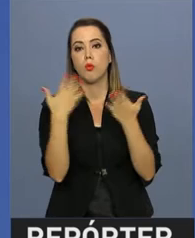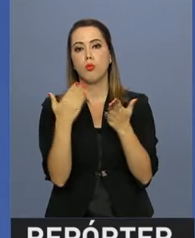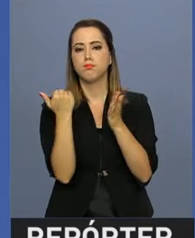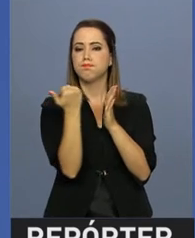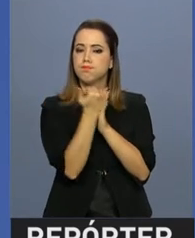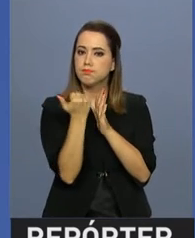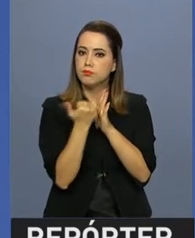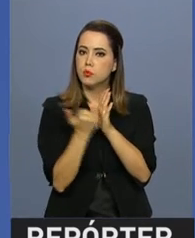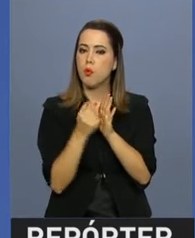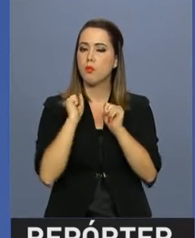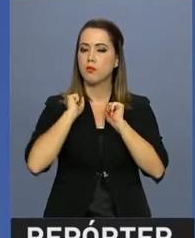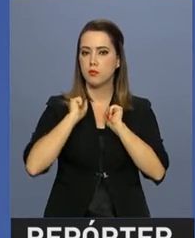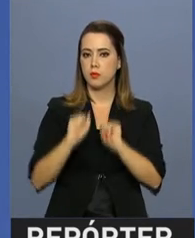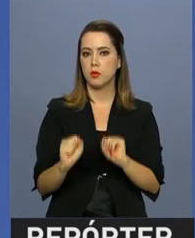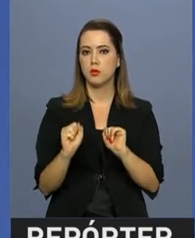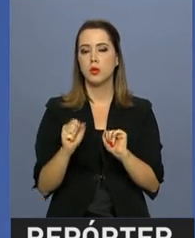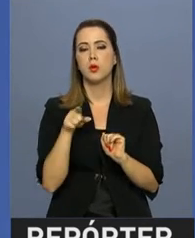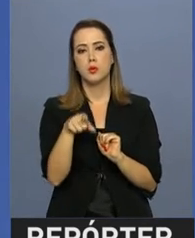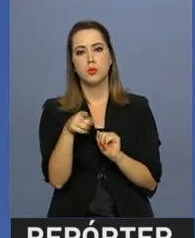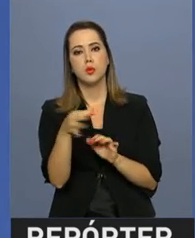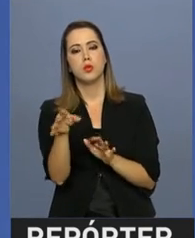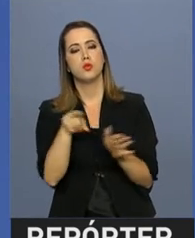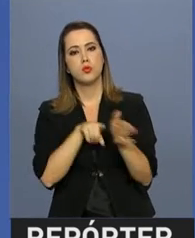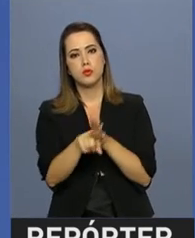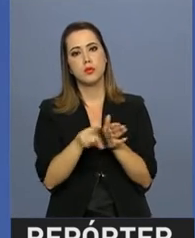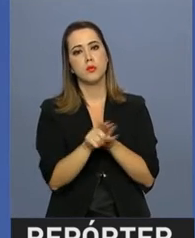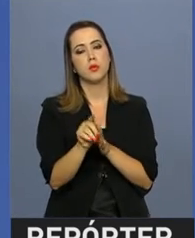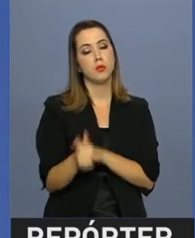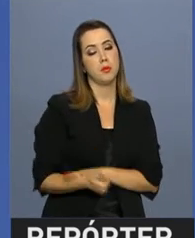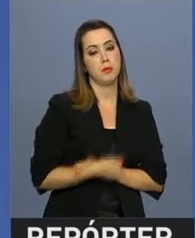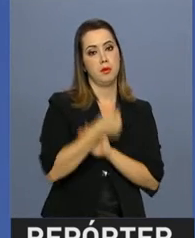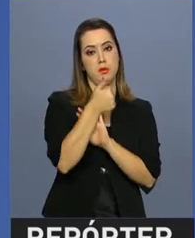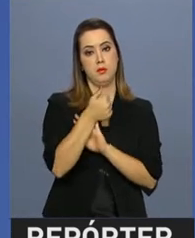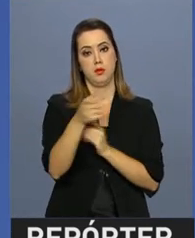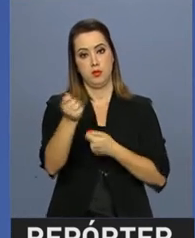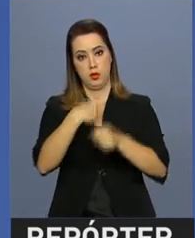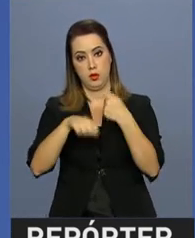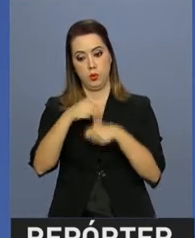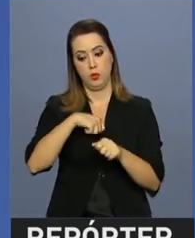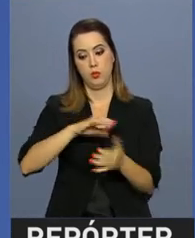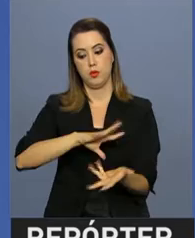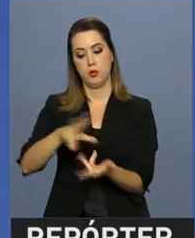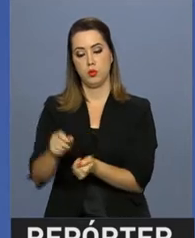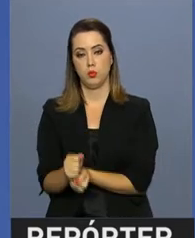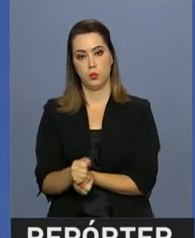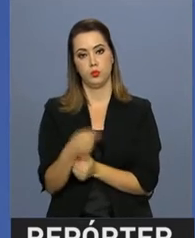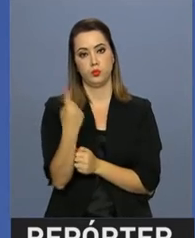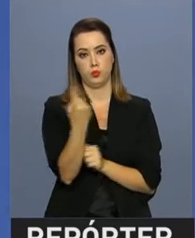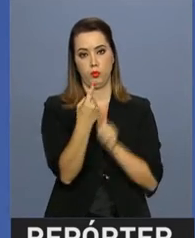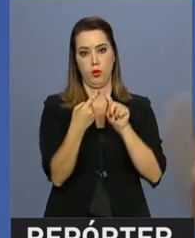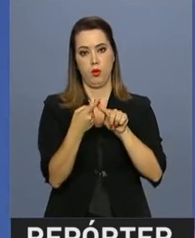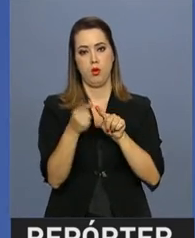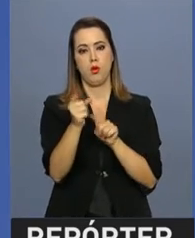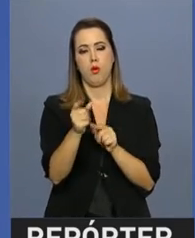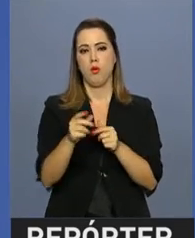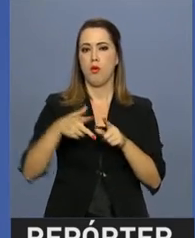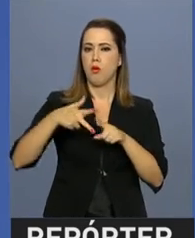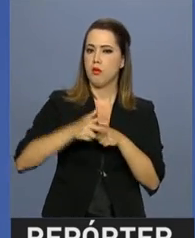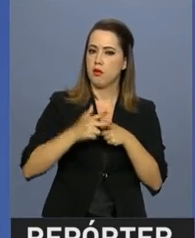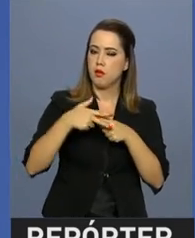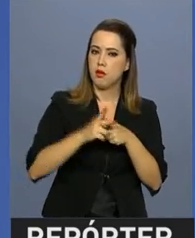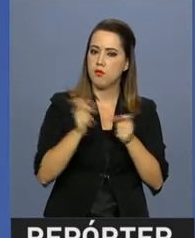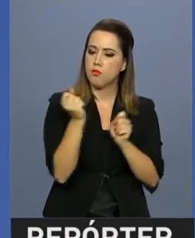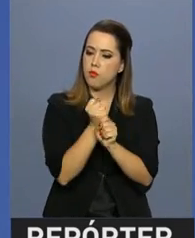estruturais poderiam ser levantados para ajudar a retomar o crescimento da economia global. E aí eles foram em duas direções, uma seriam as reformas